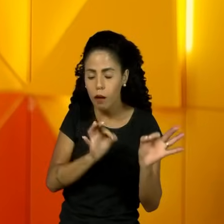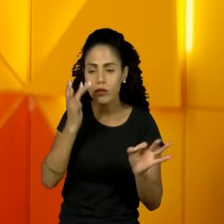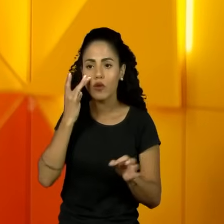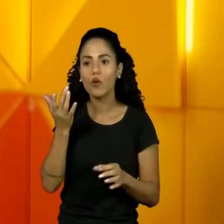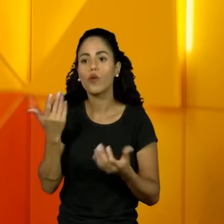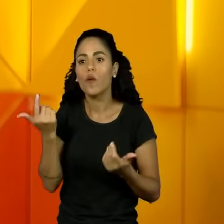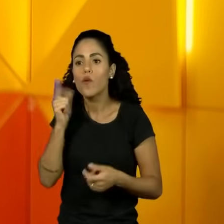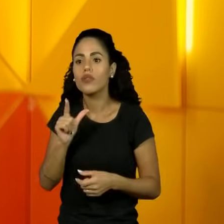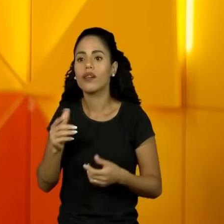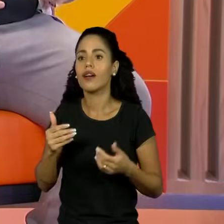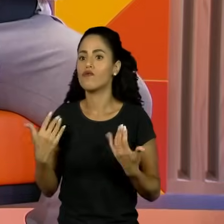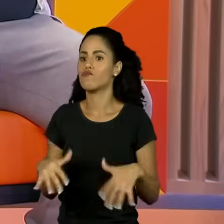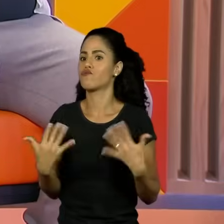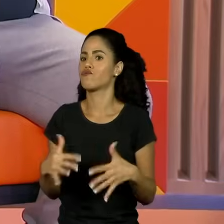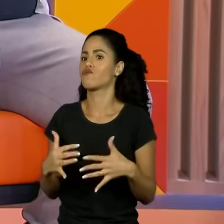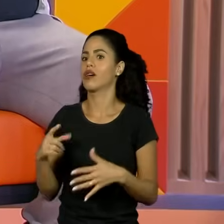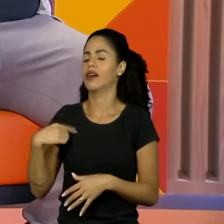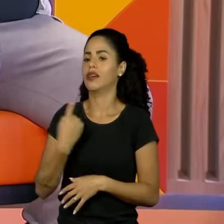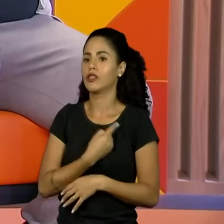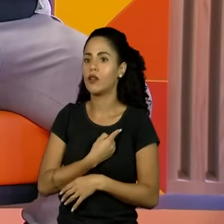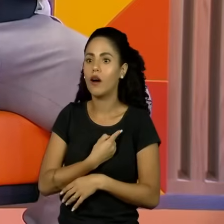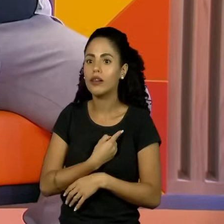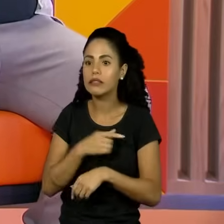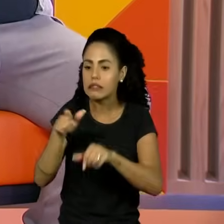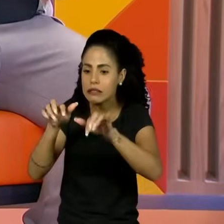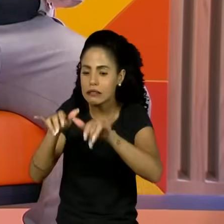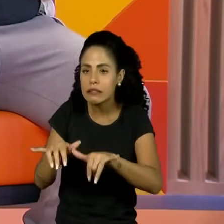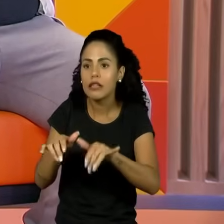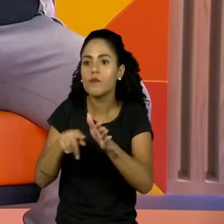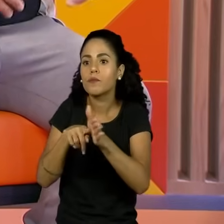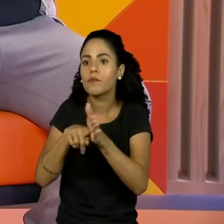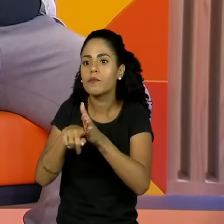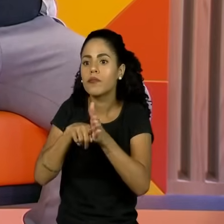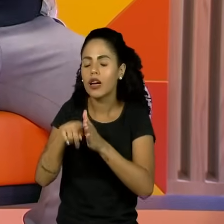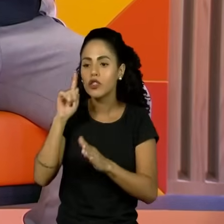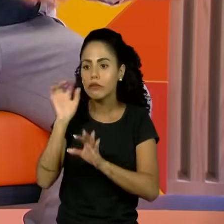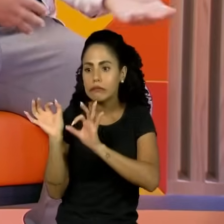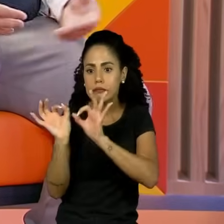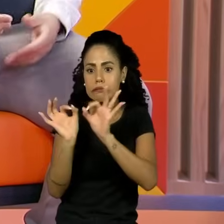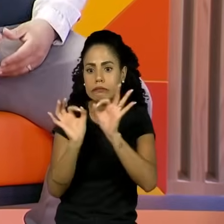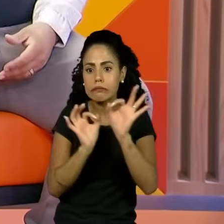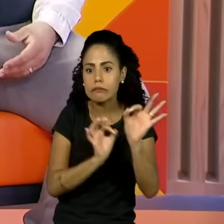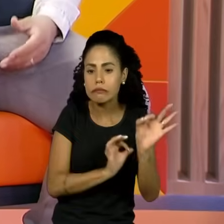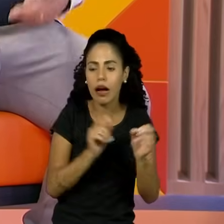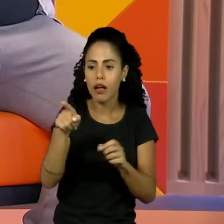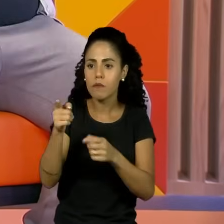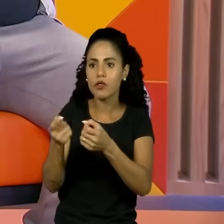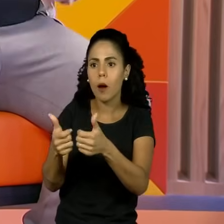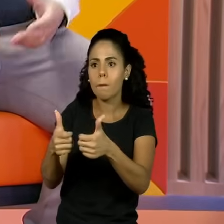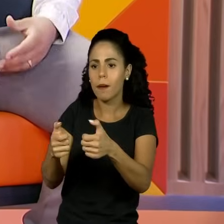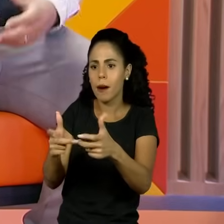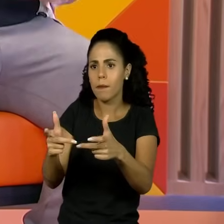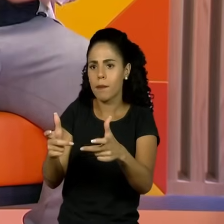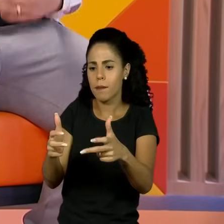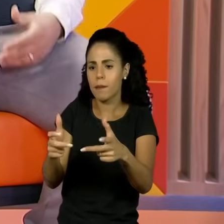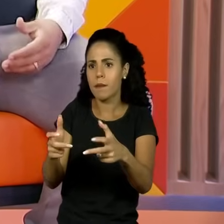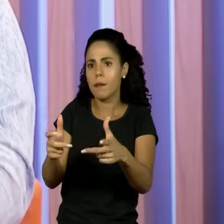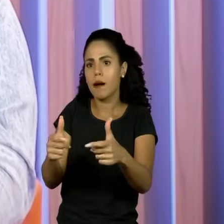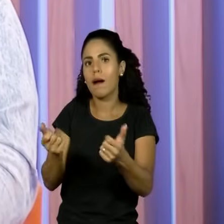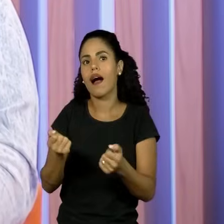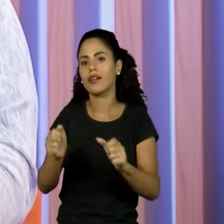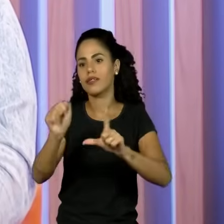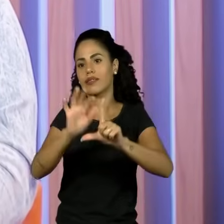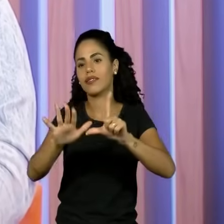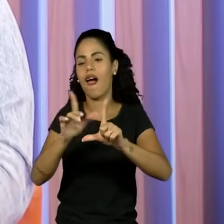Que é um fenômeno, né? Hoje a gente vê pessoas assistindo pessoas jogando jogos. A gente tem até um meme que um dia vai ser